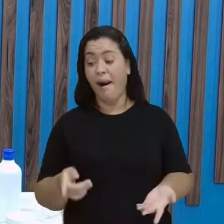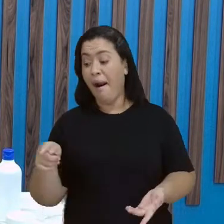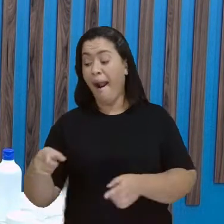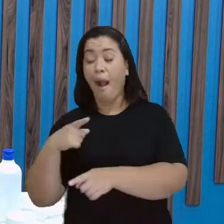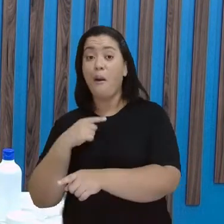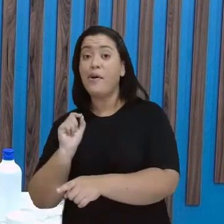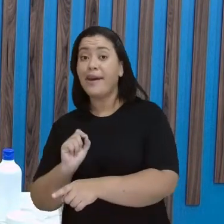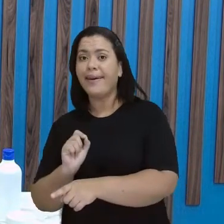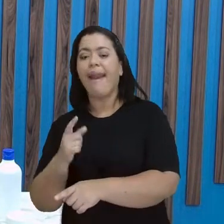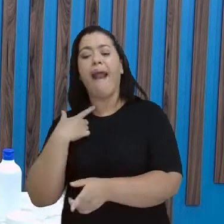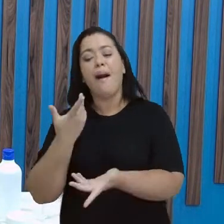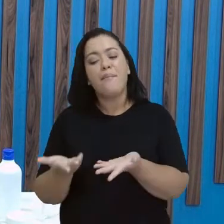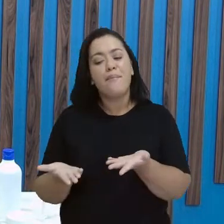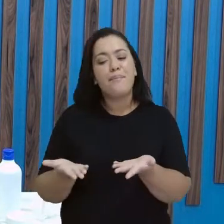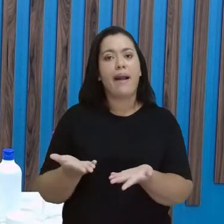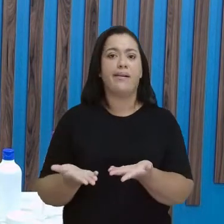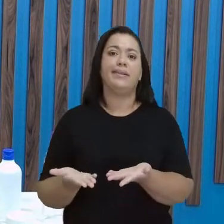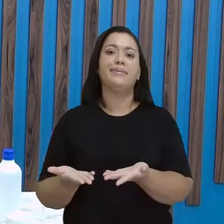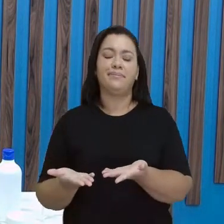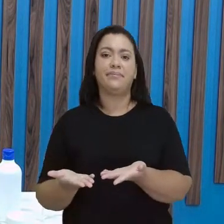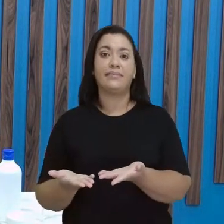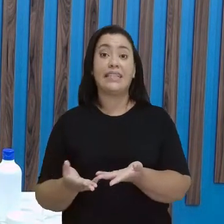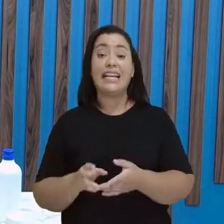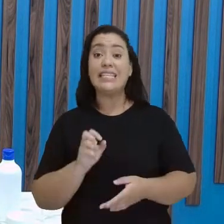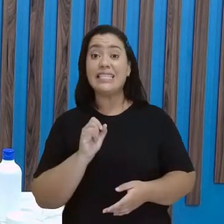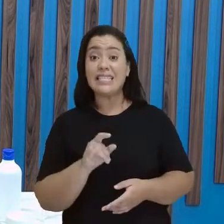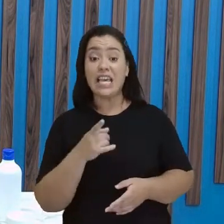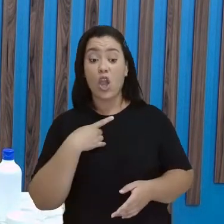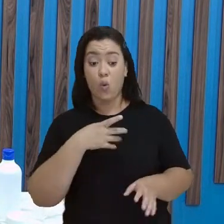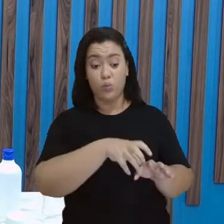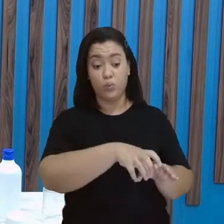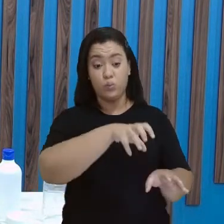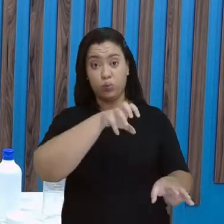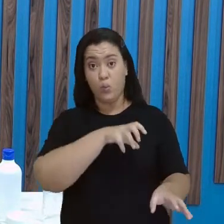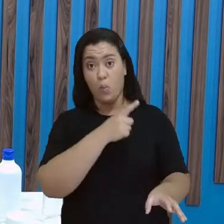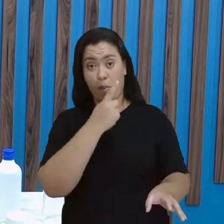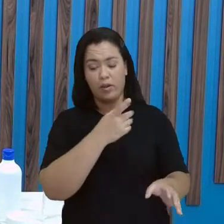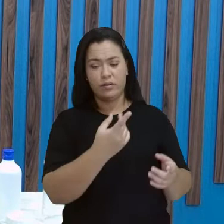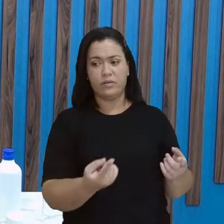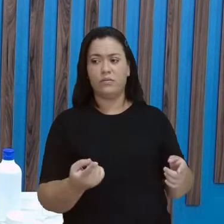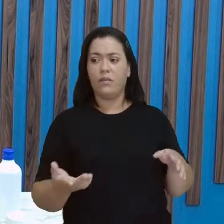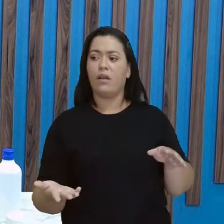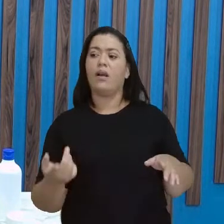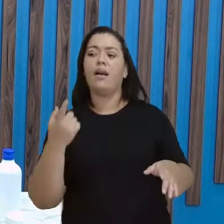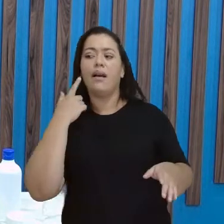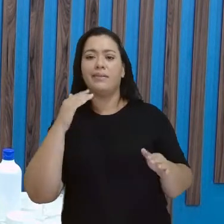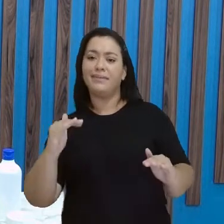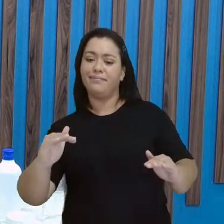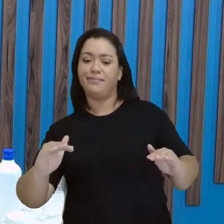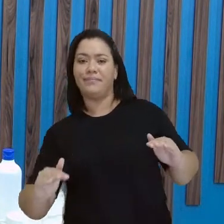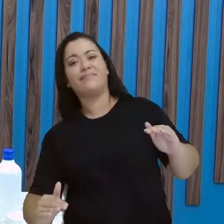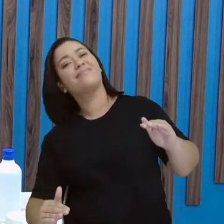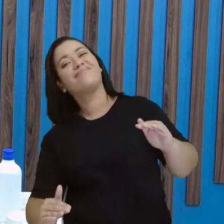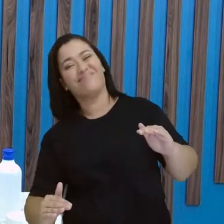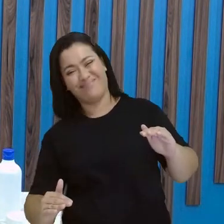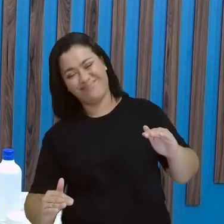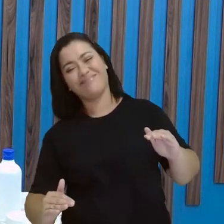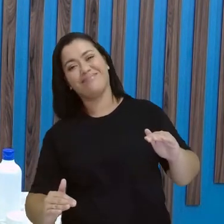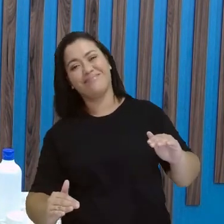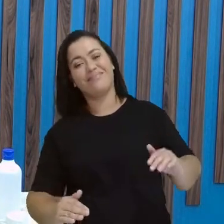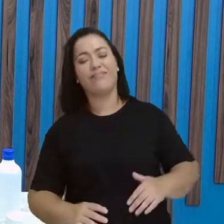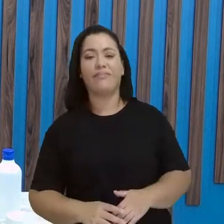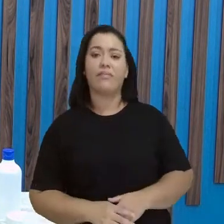deixar aí em equilíbrio. Se eu tirar um potezinho, né, ela vai, ó, pender, já desceu aqui, já